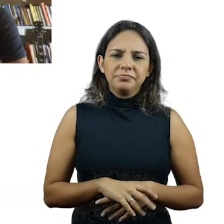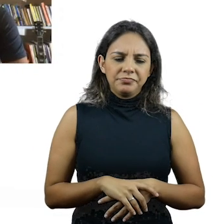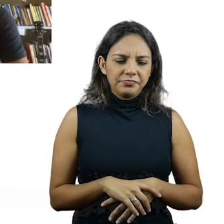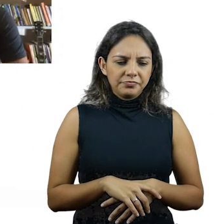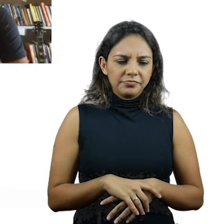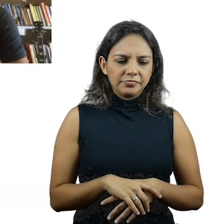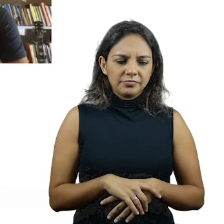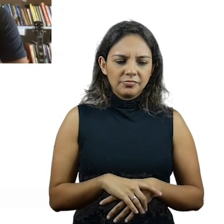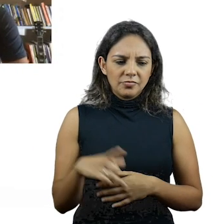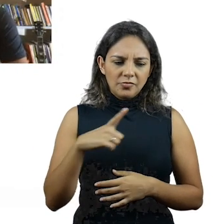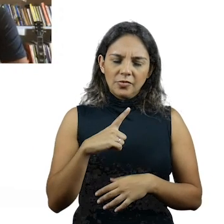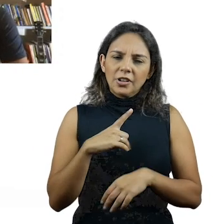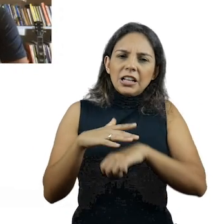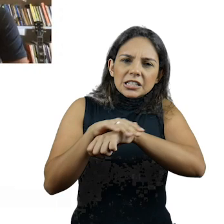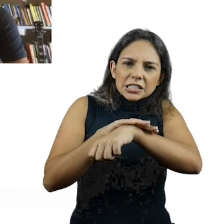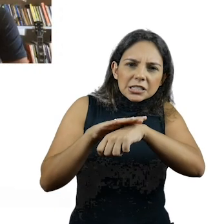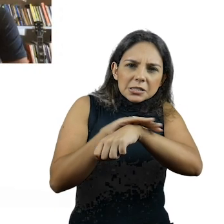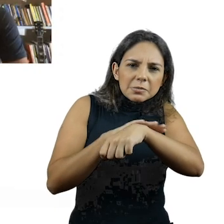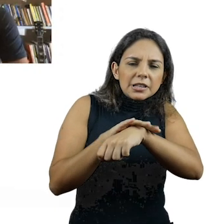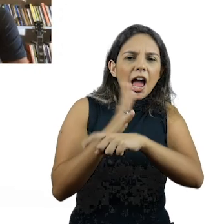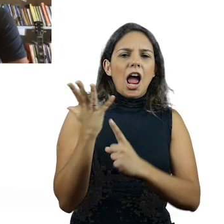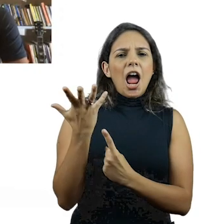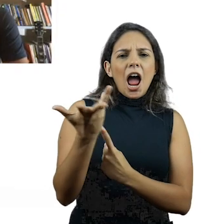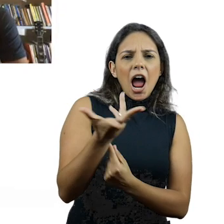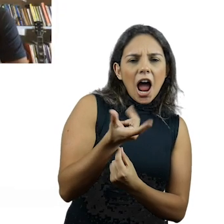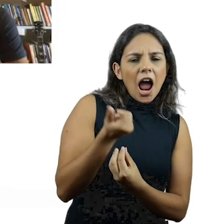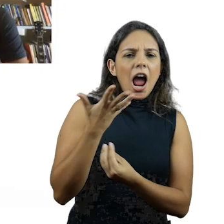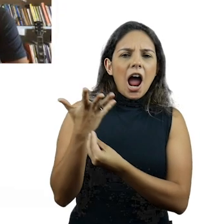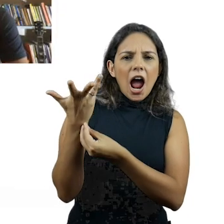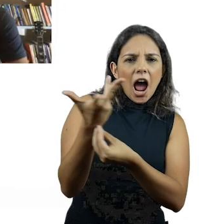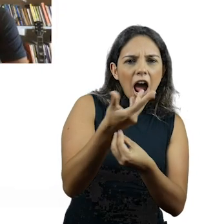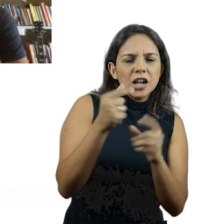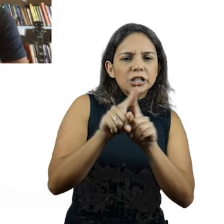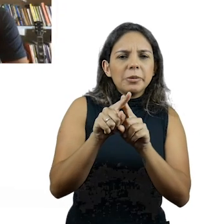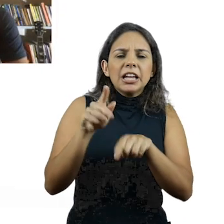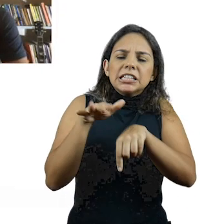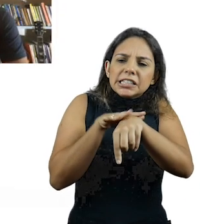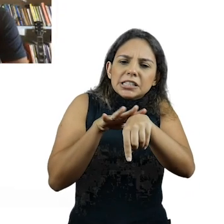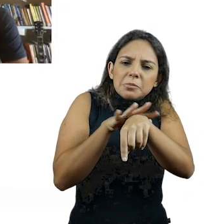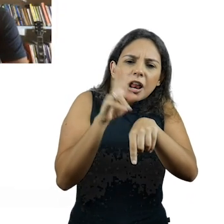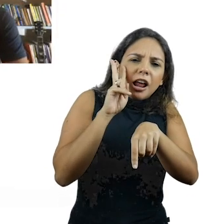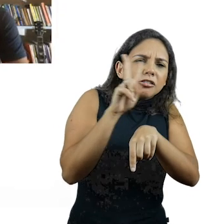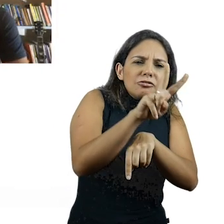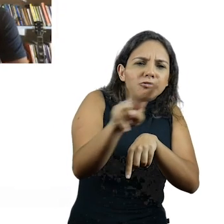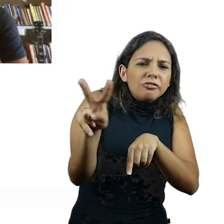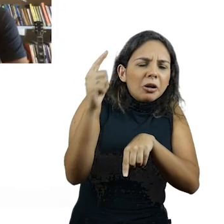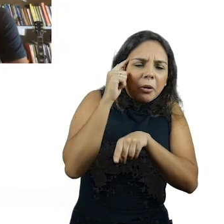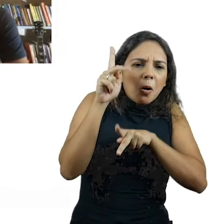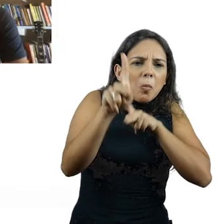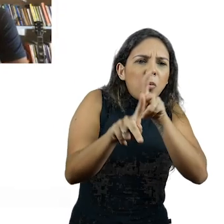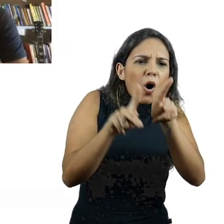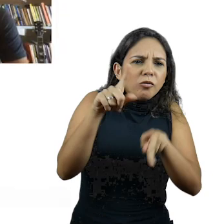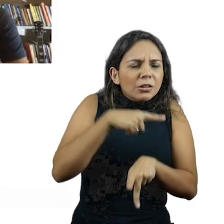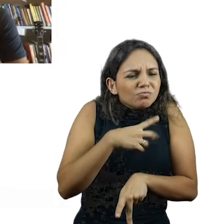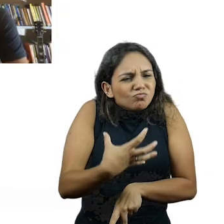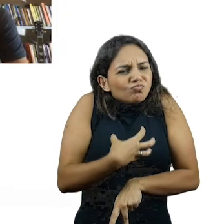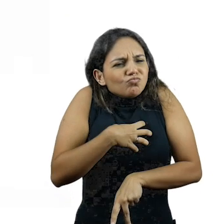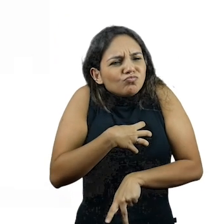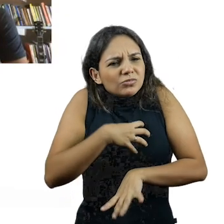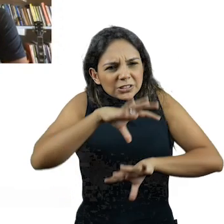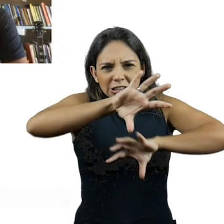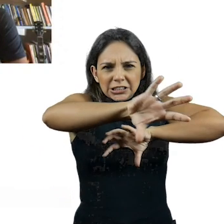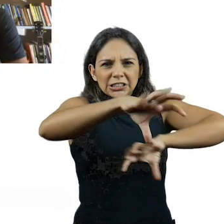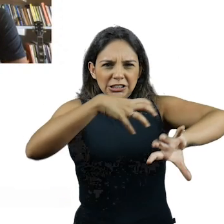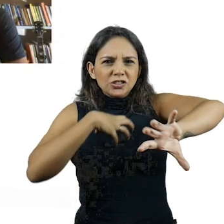de sensibilidade artística, de querer olhar para o coletivo, né? Então, eu acho que a gente tem que saber tirar, né, as lições do que está